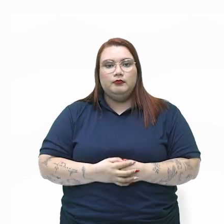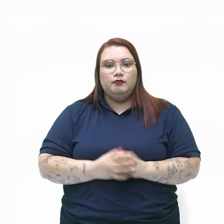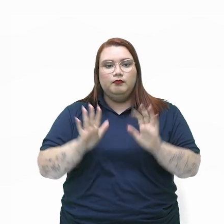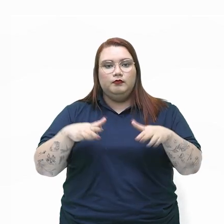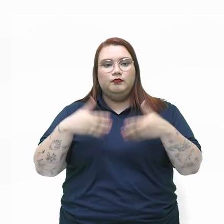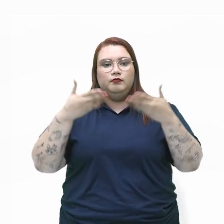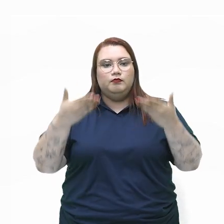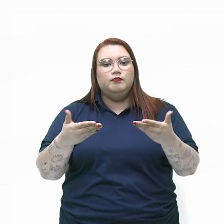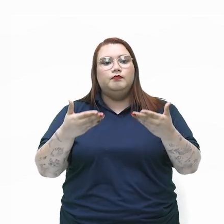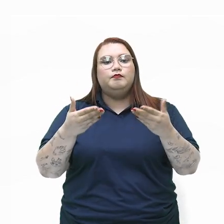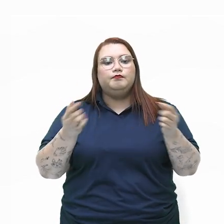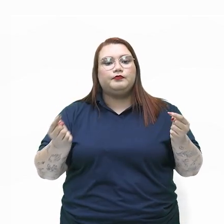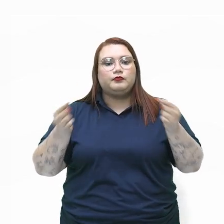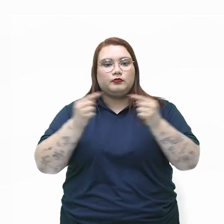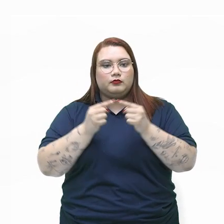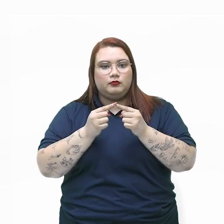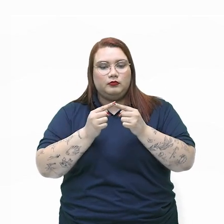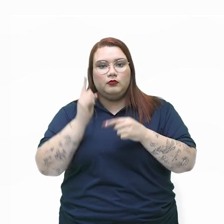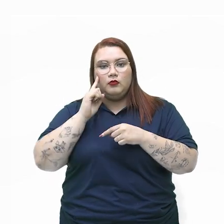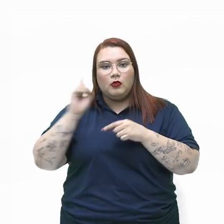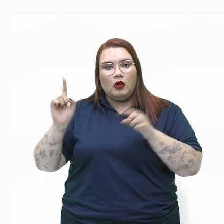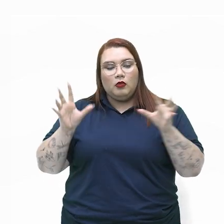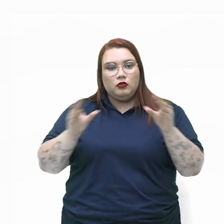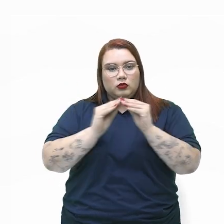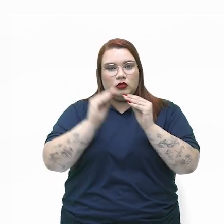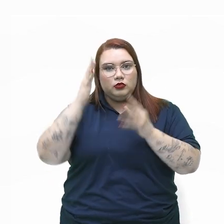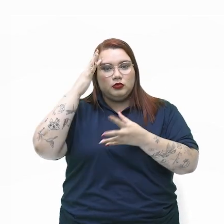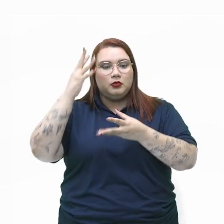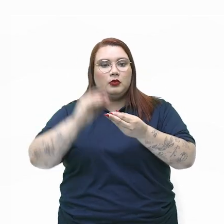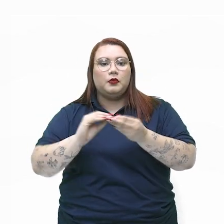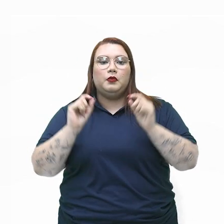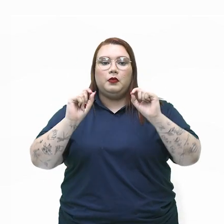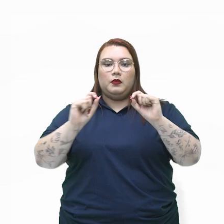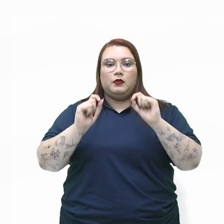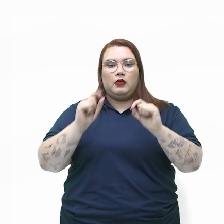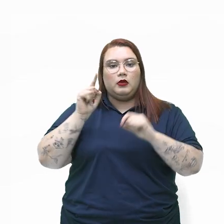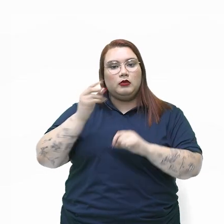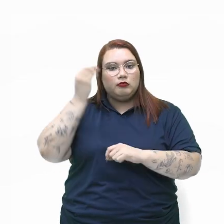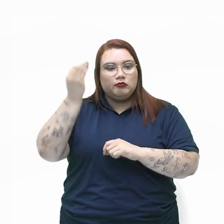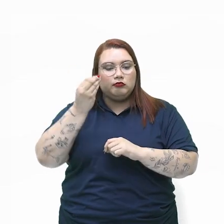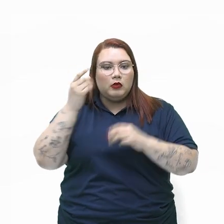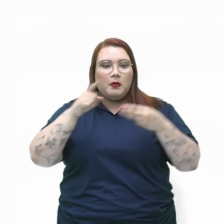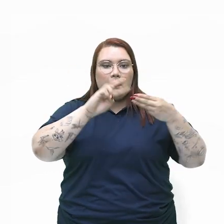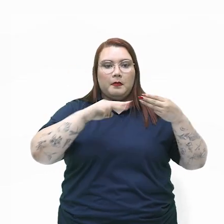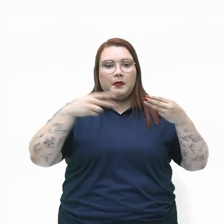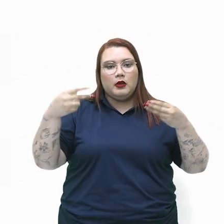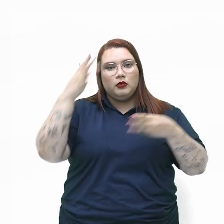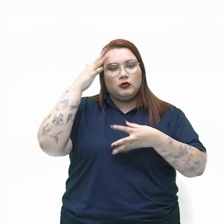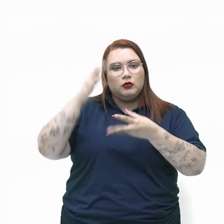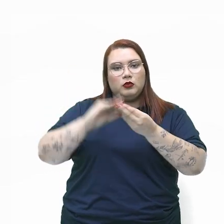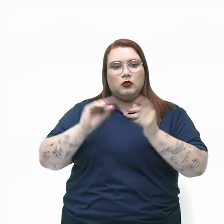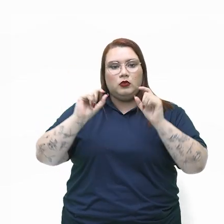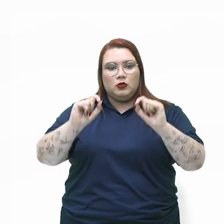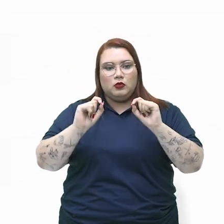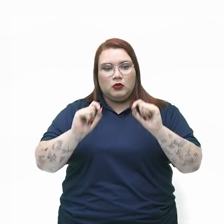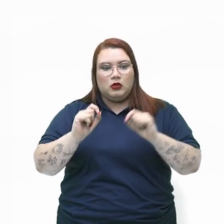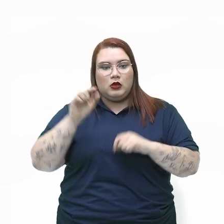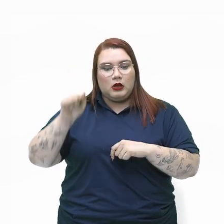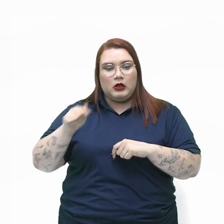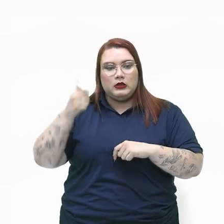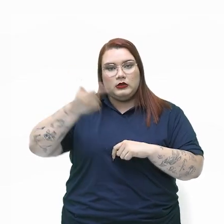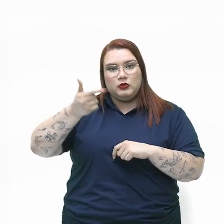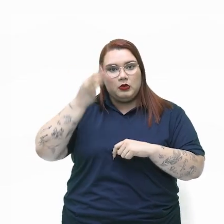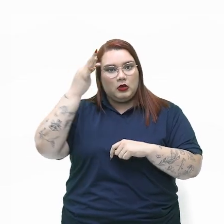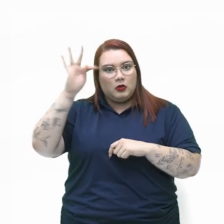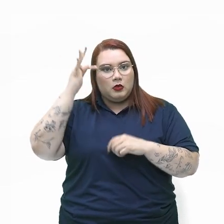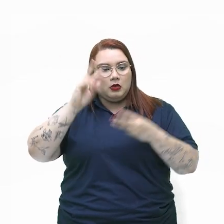observada. Né? Então, quais são as conclusões? Após a realização desse experimento, Mendel chegou à seguinte conclusão: os